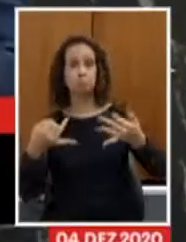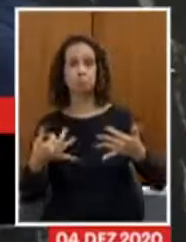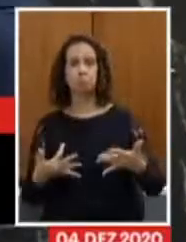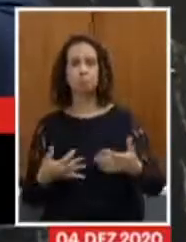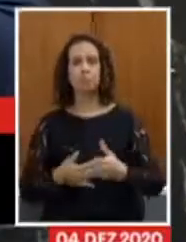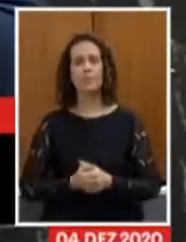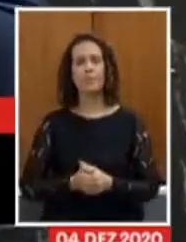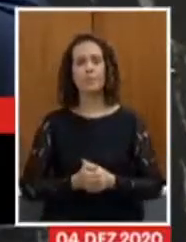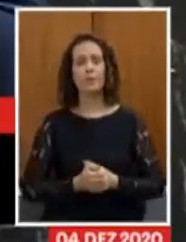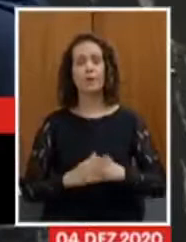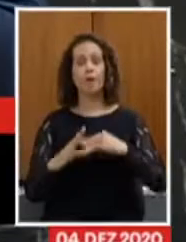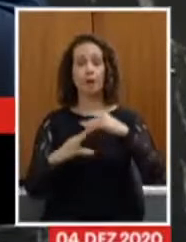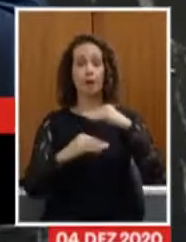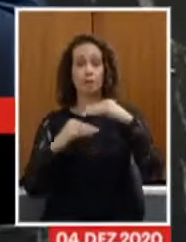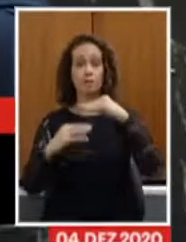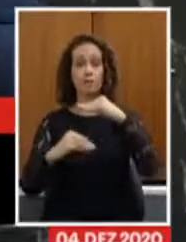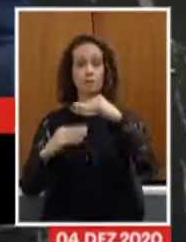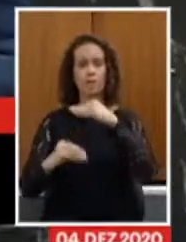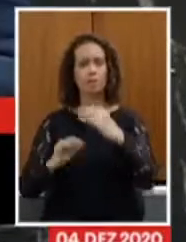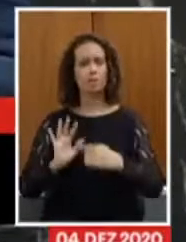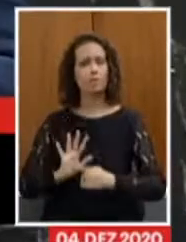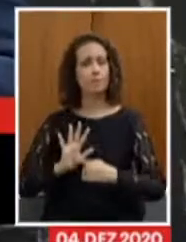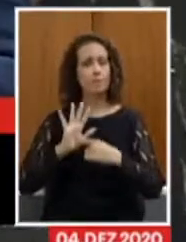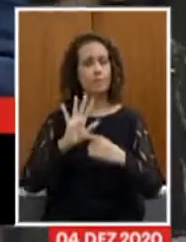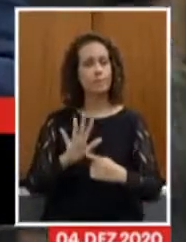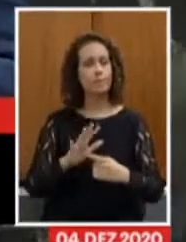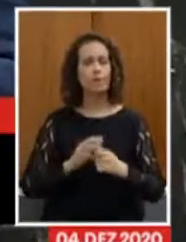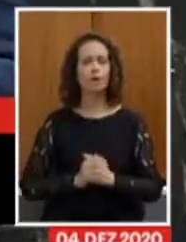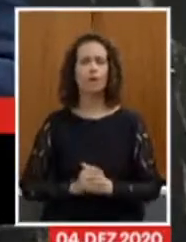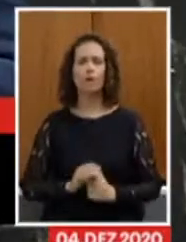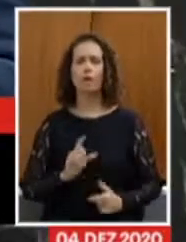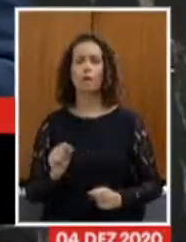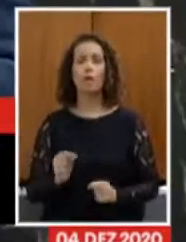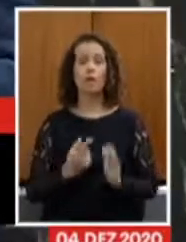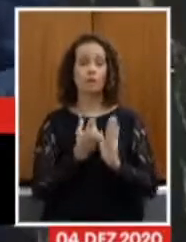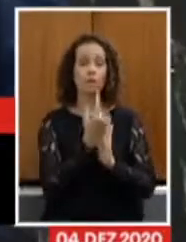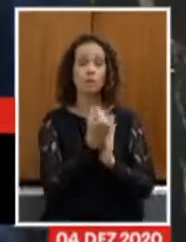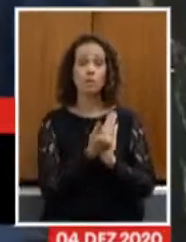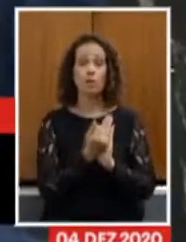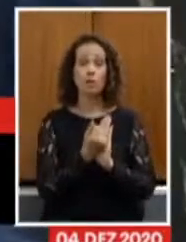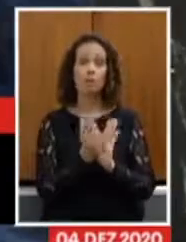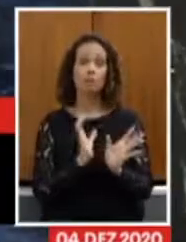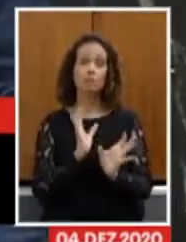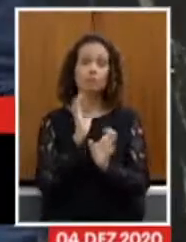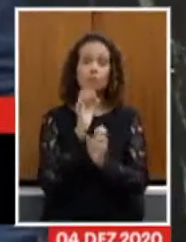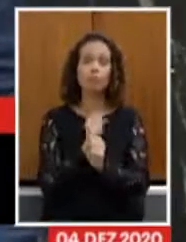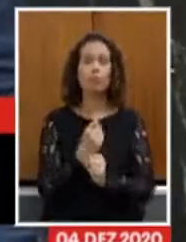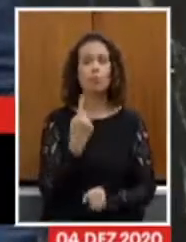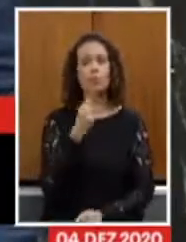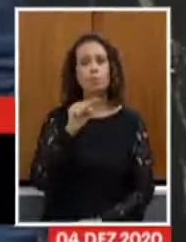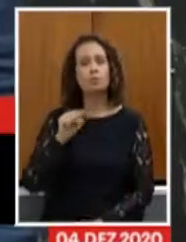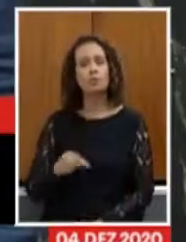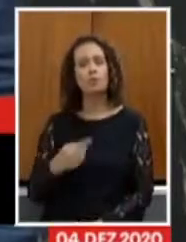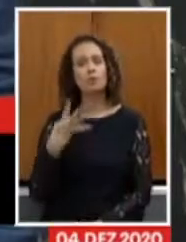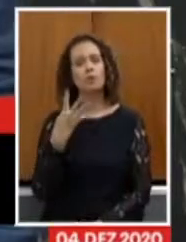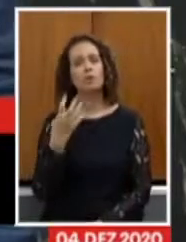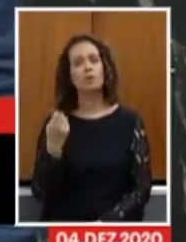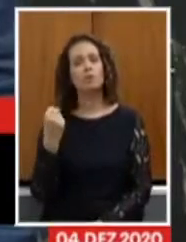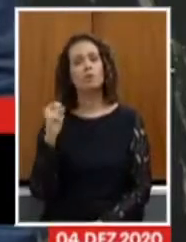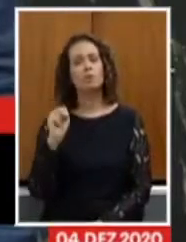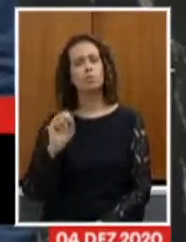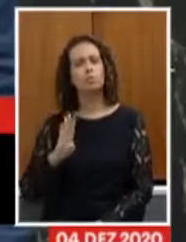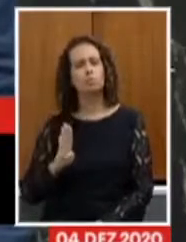As emendas apresentadas acrescentam recursos que totalizam 1,48